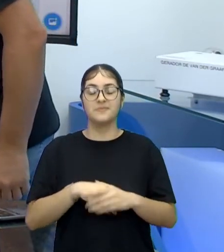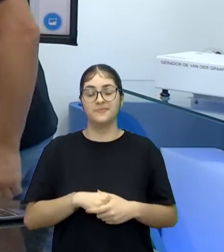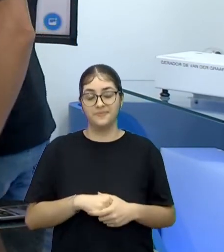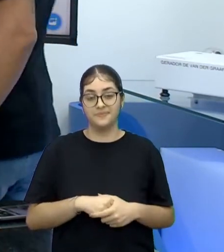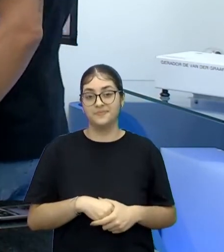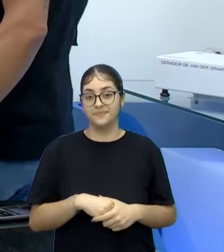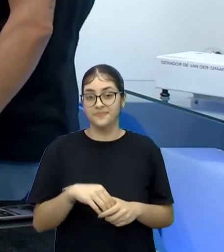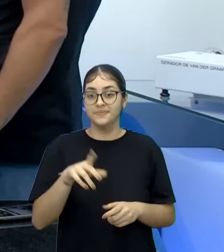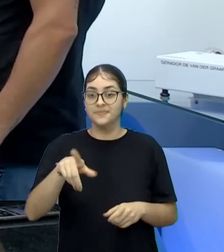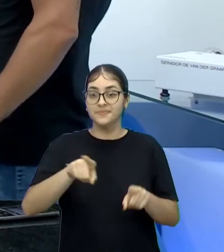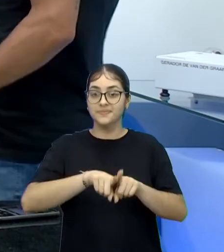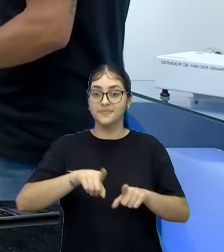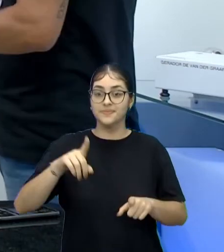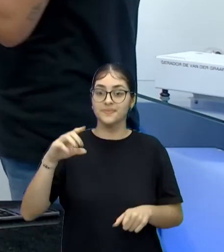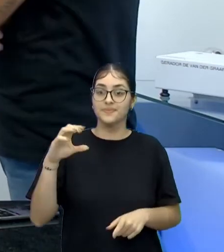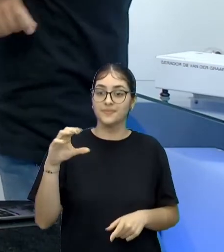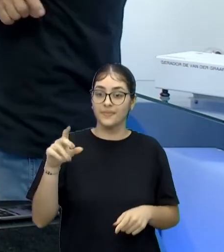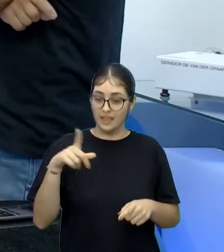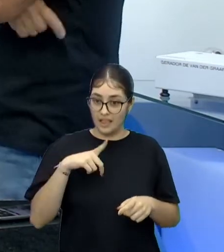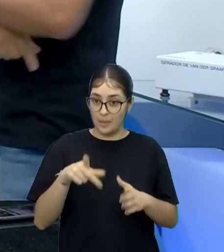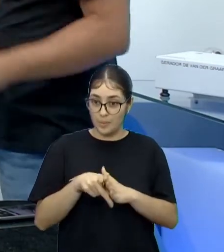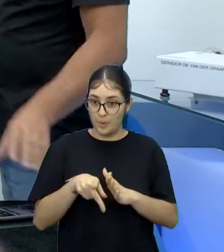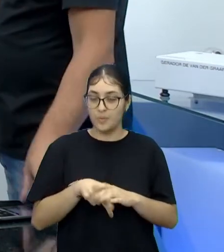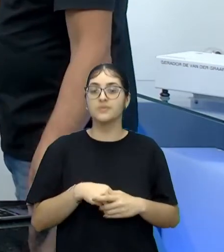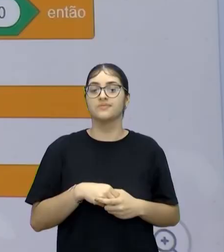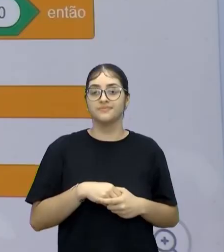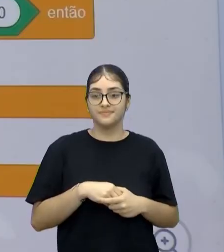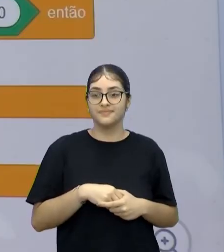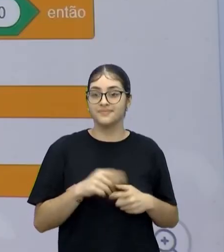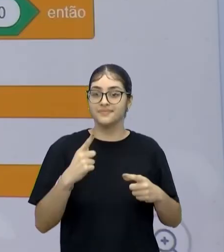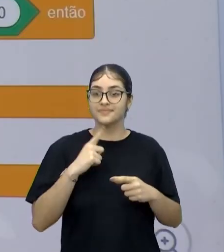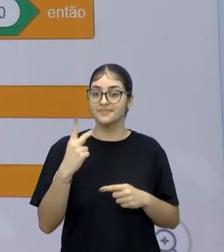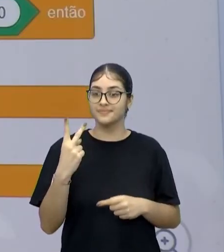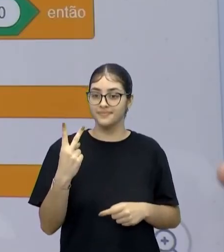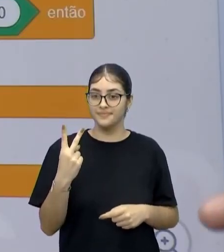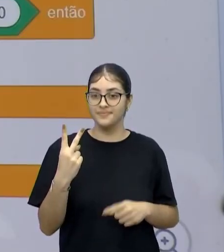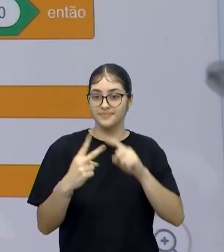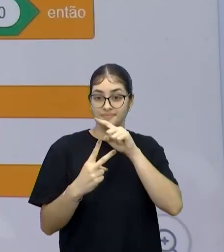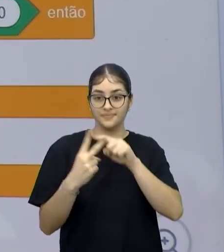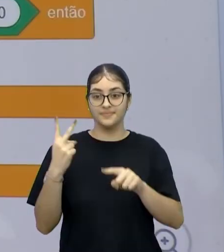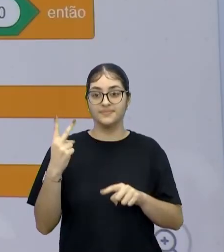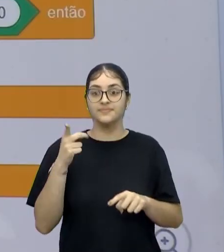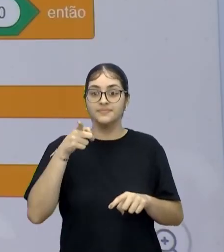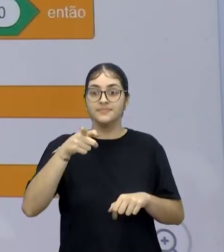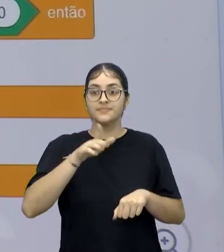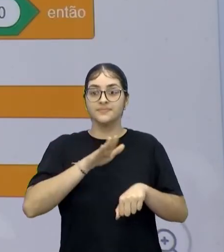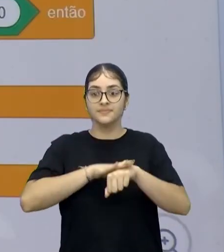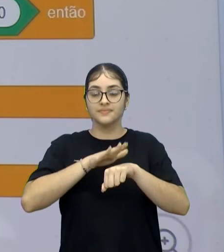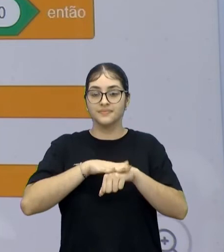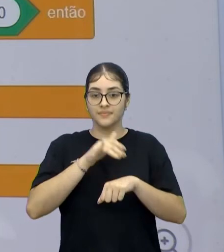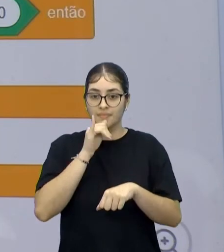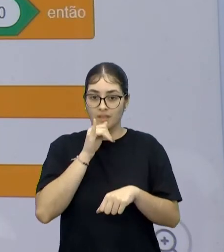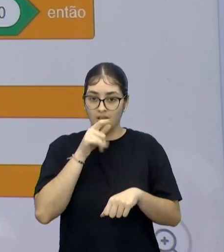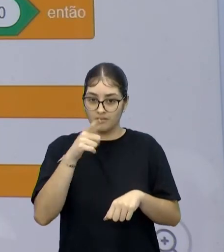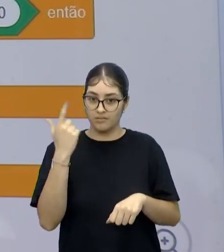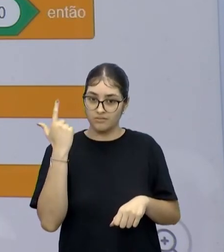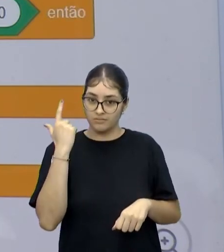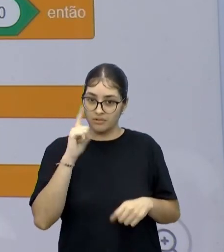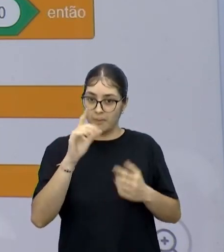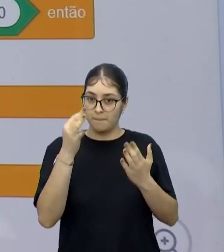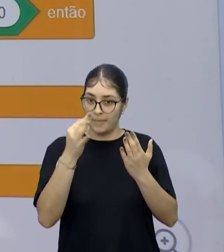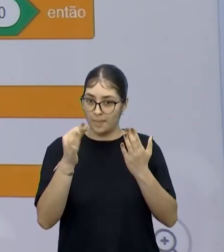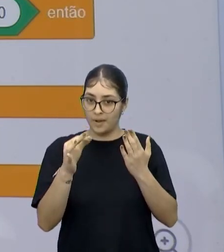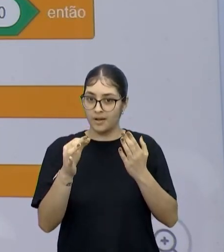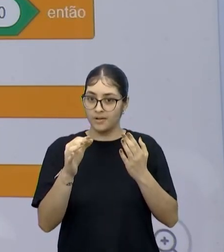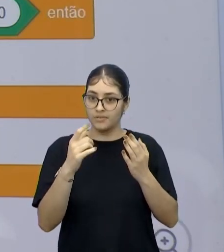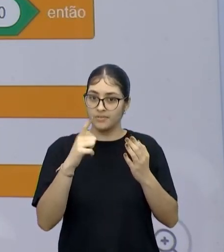Esse senão também faz parte dessa condicional? Faz, porque são duas coisas, ó. Se você acertar a sequência,